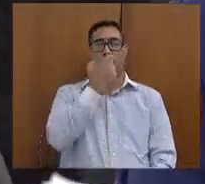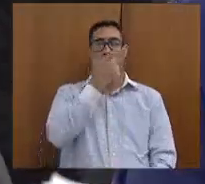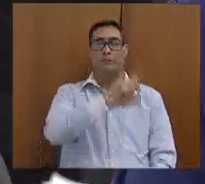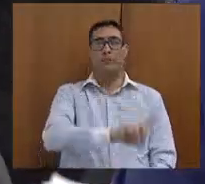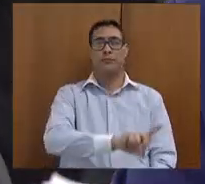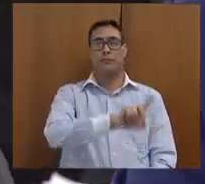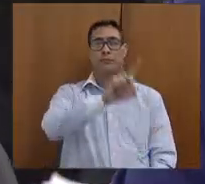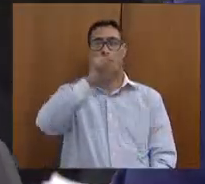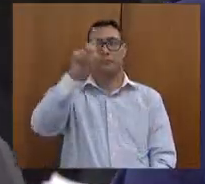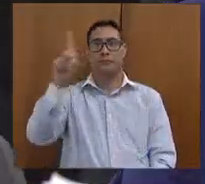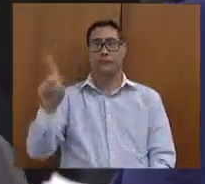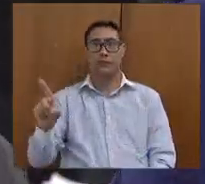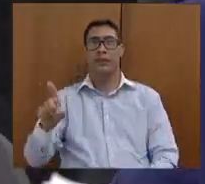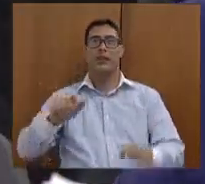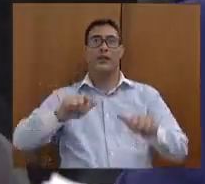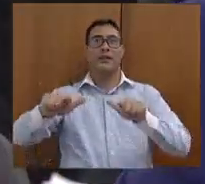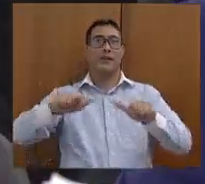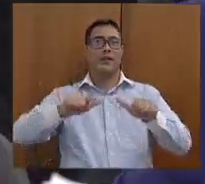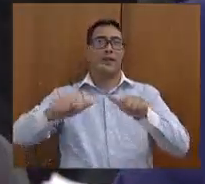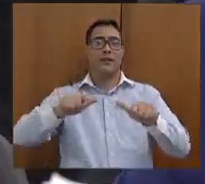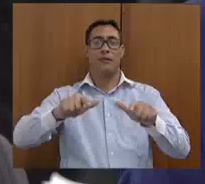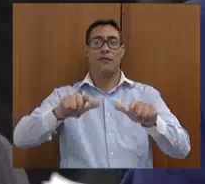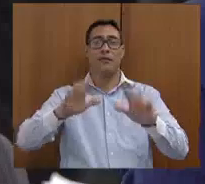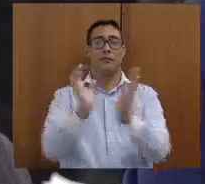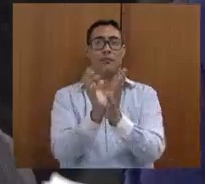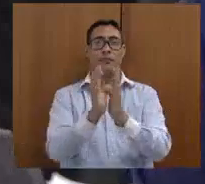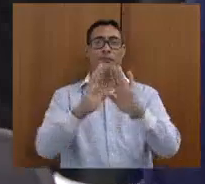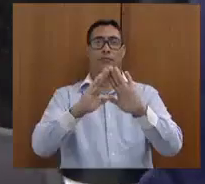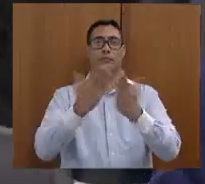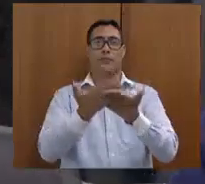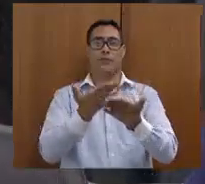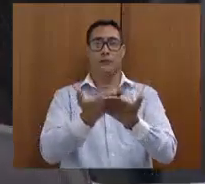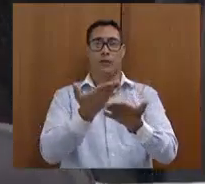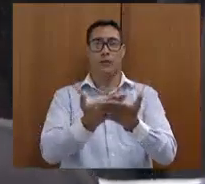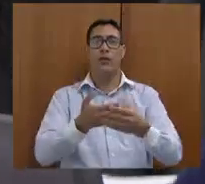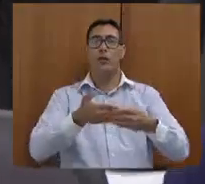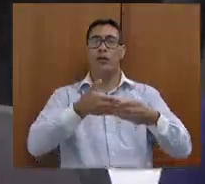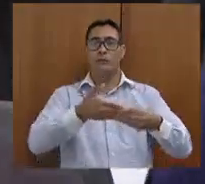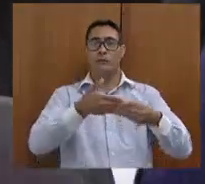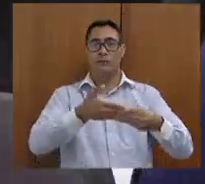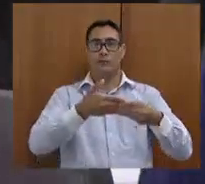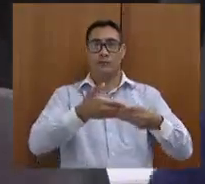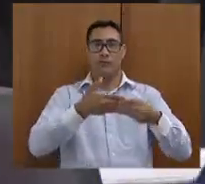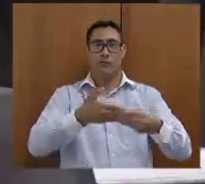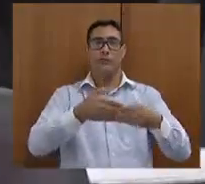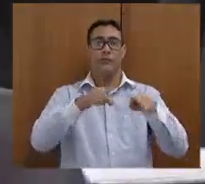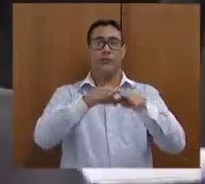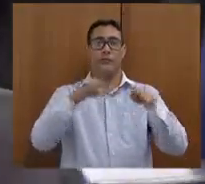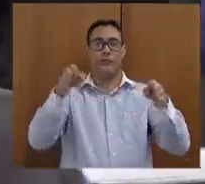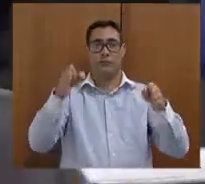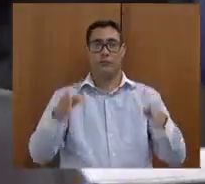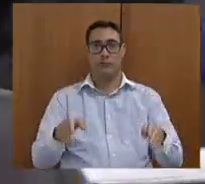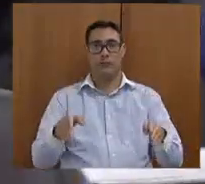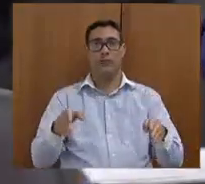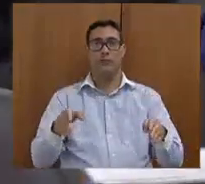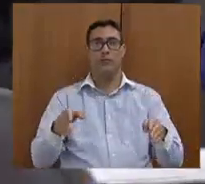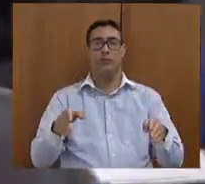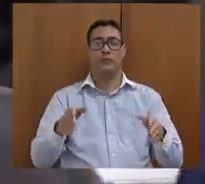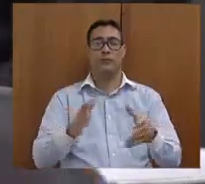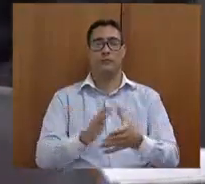os trabalhadores da comunidade escolar cumprimento que é a mesa na pessoa